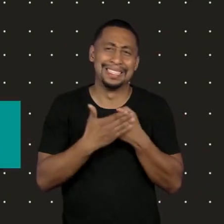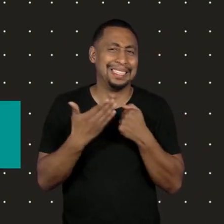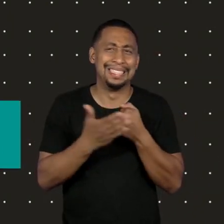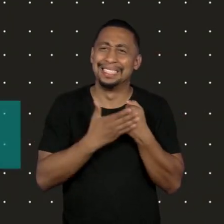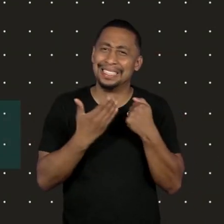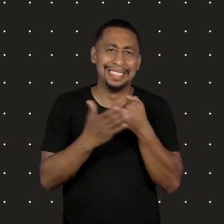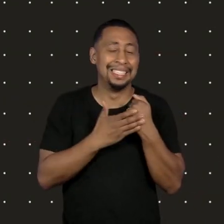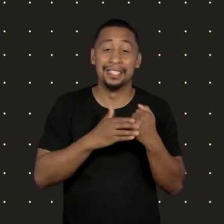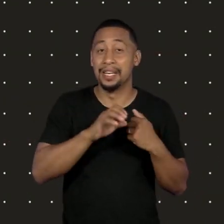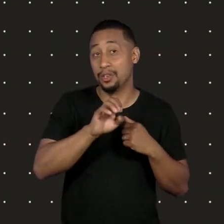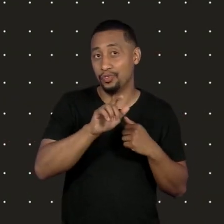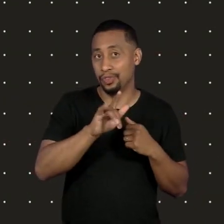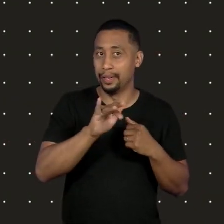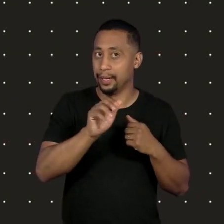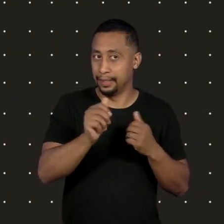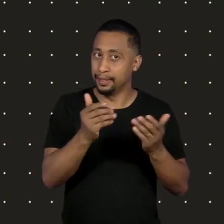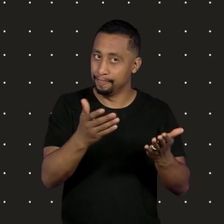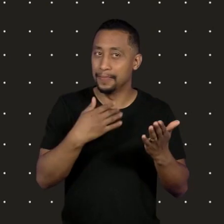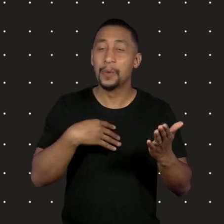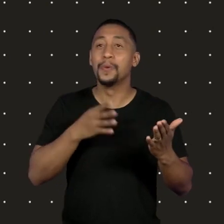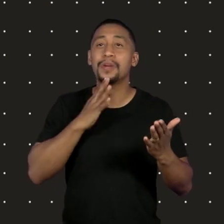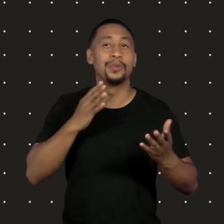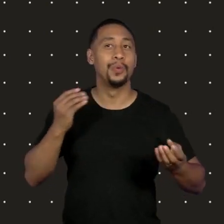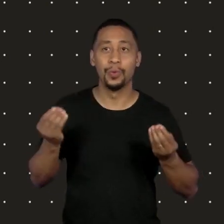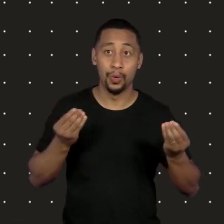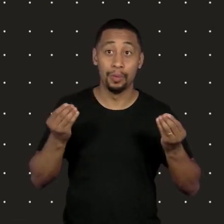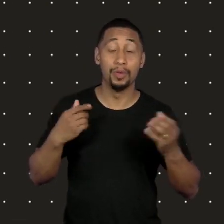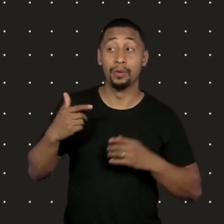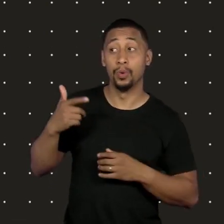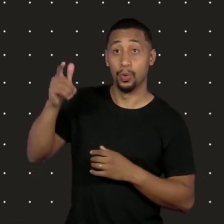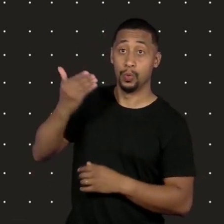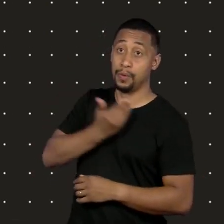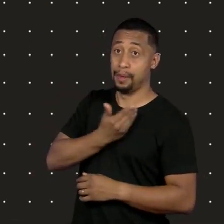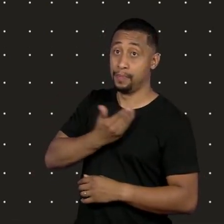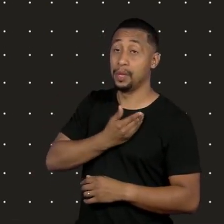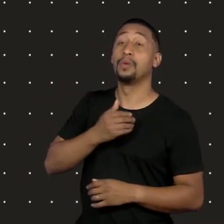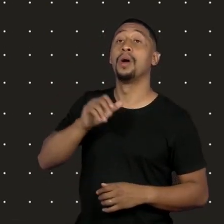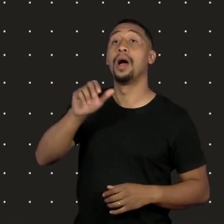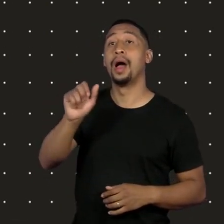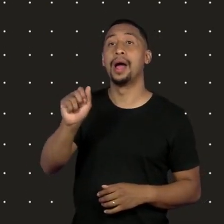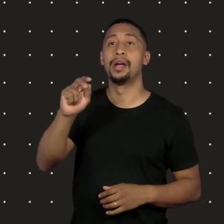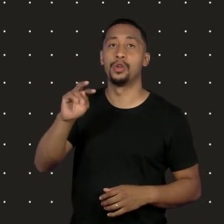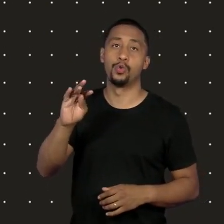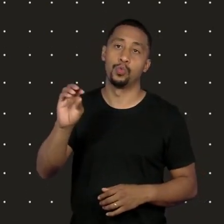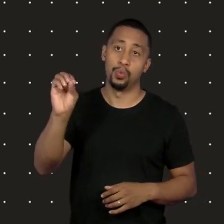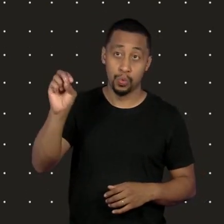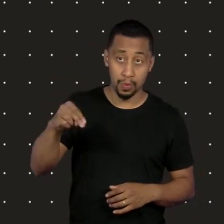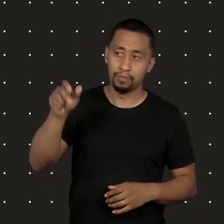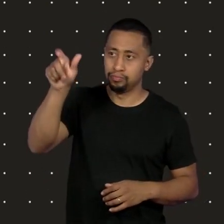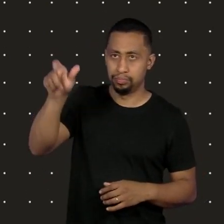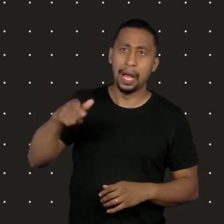Castro. Eu conheci ela através de um grande amigo, Ailton Graça, um grande ator, grande